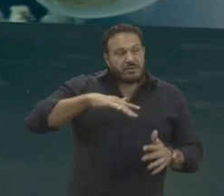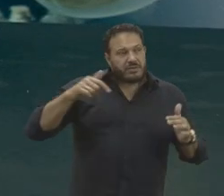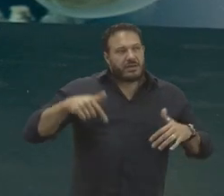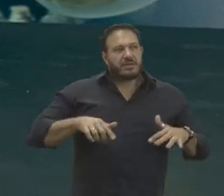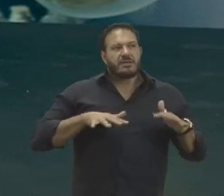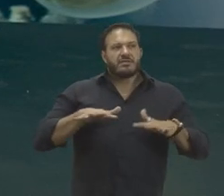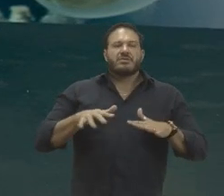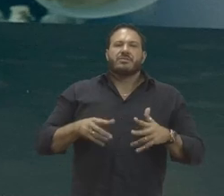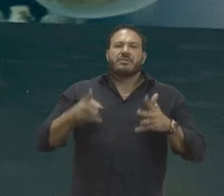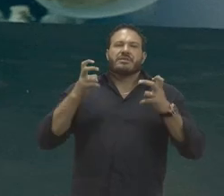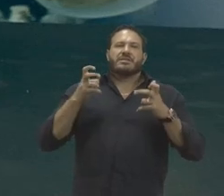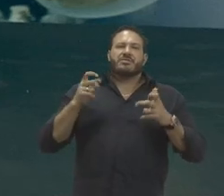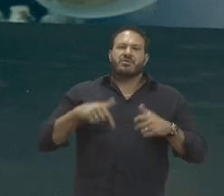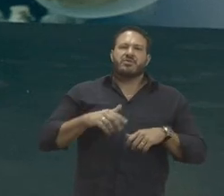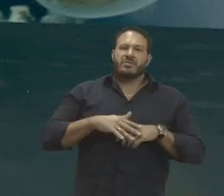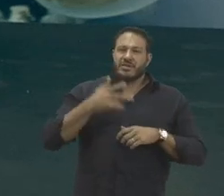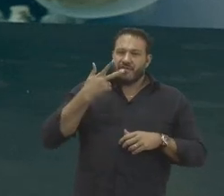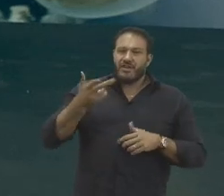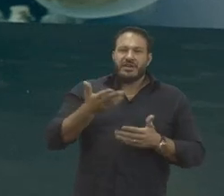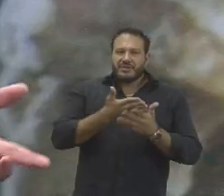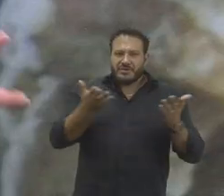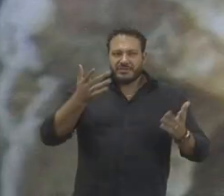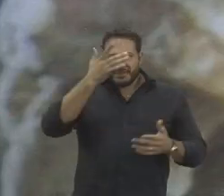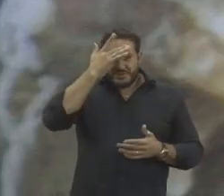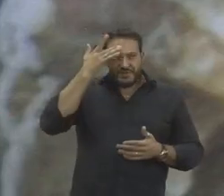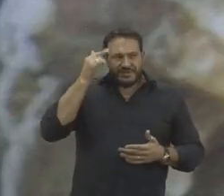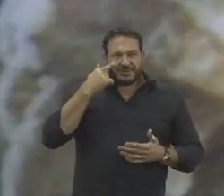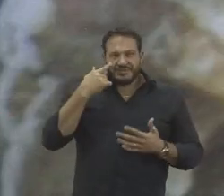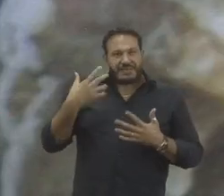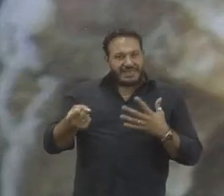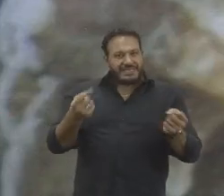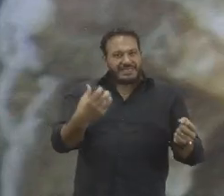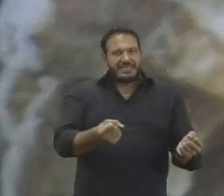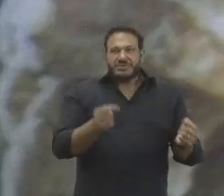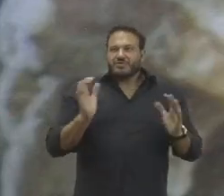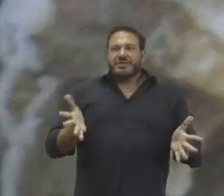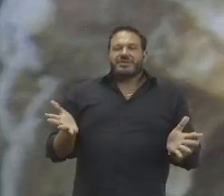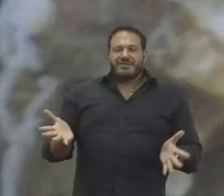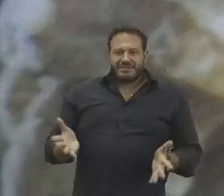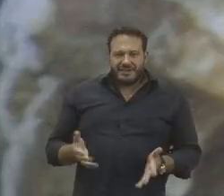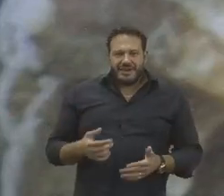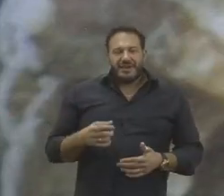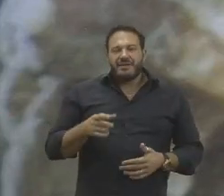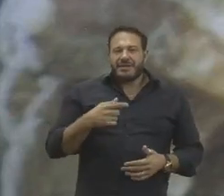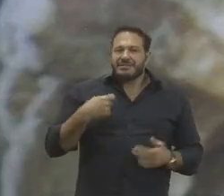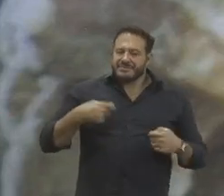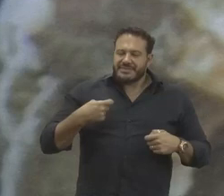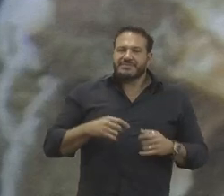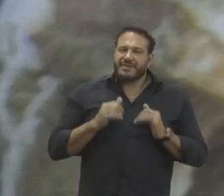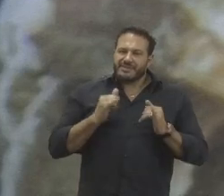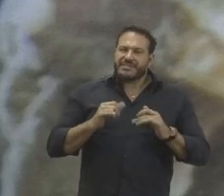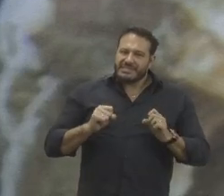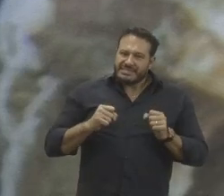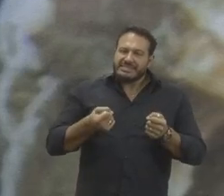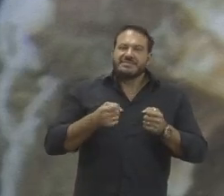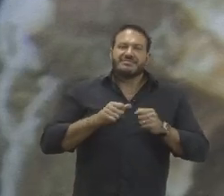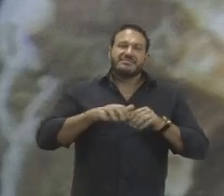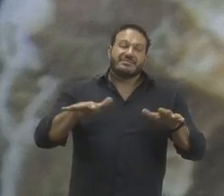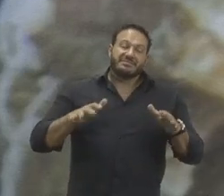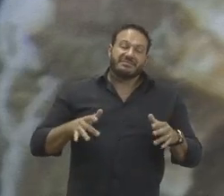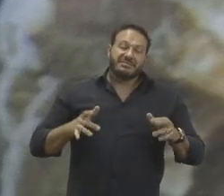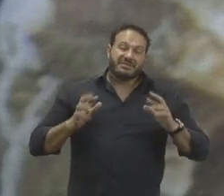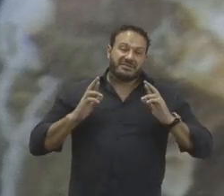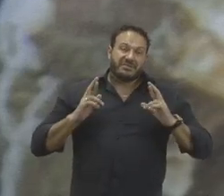eu já percebo que tô aqui pregando pros convertidos mas a gente eh eh nem que sirva para reforçar um pouquinho né e e quem sabe